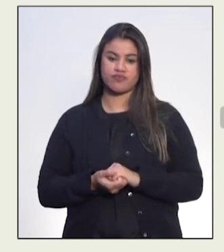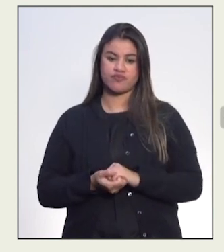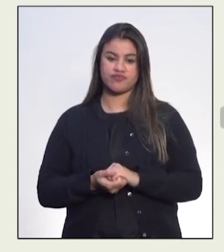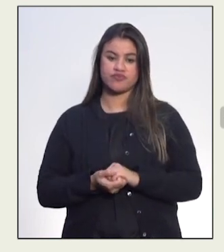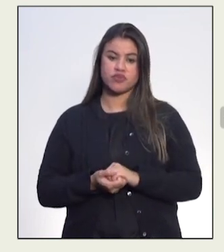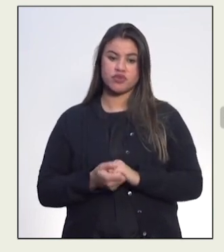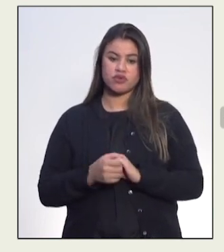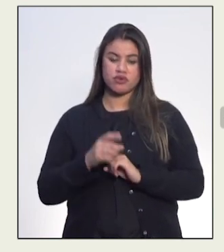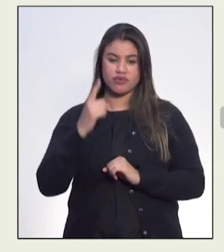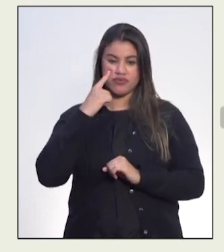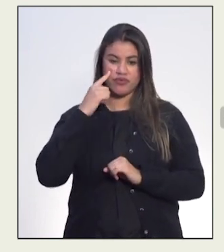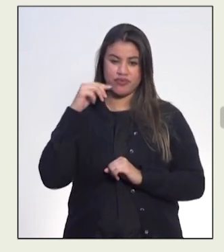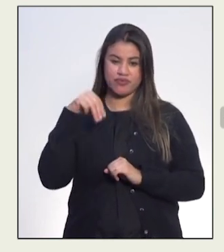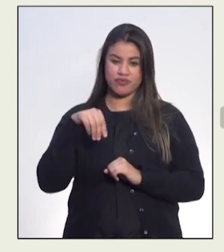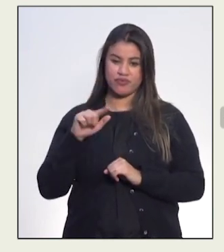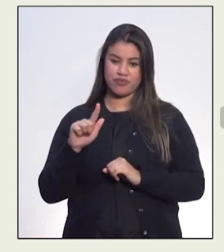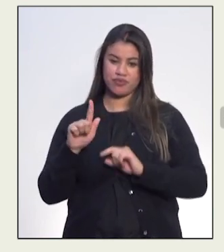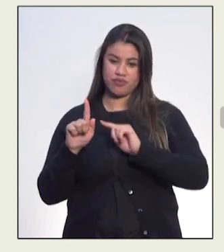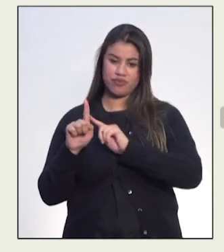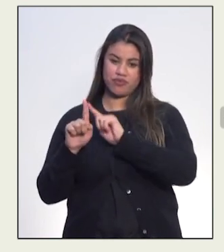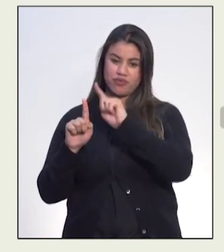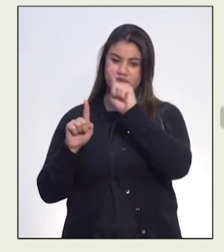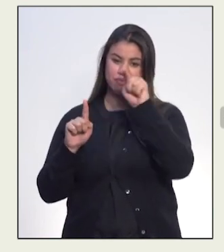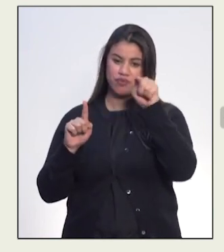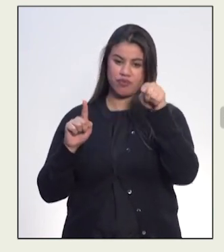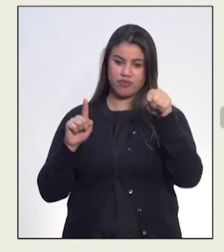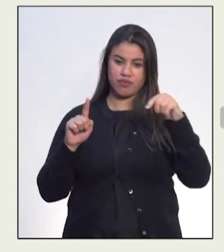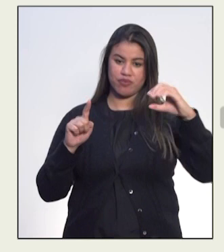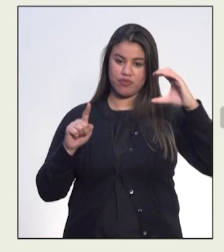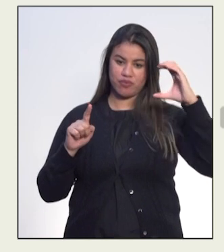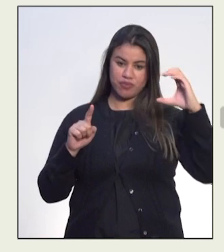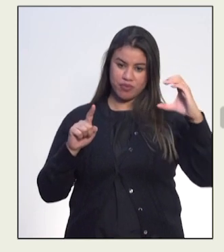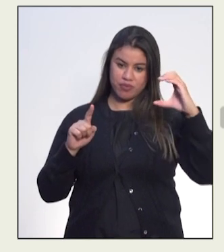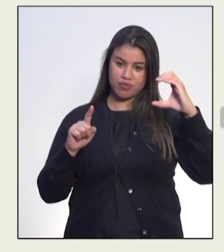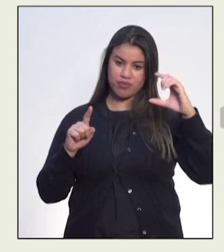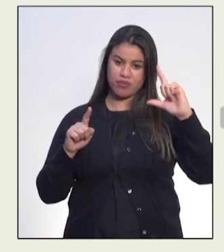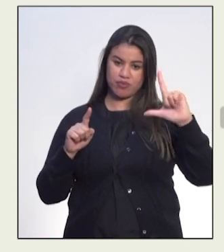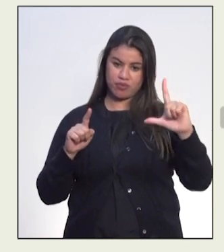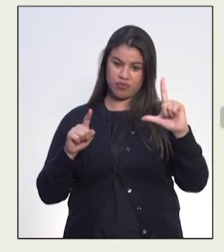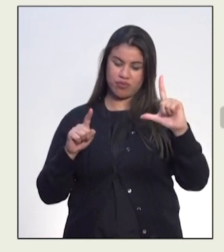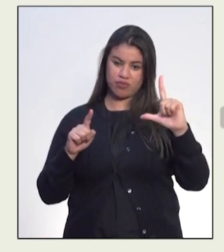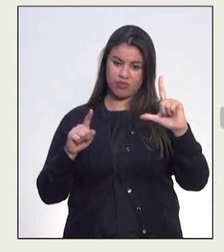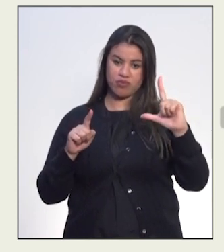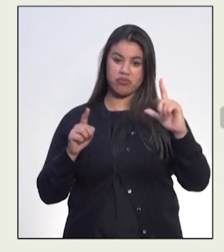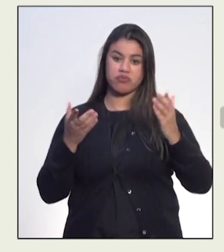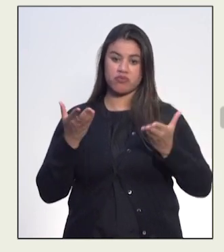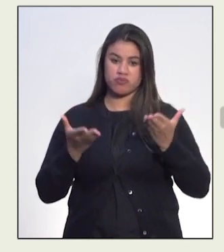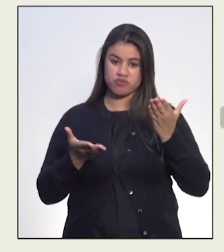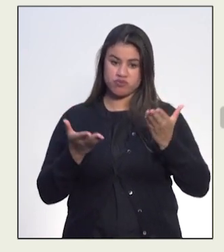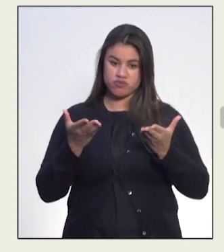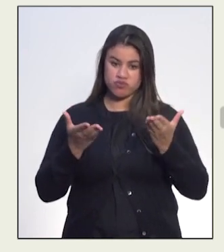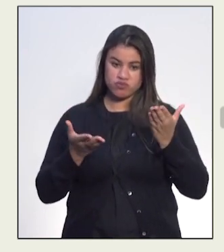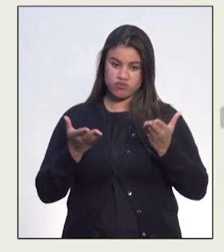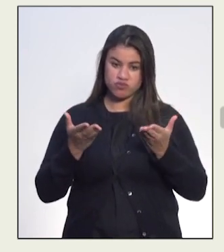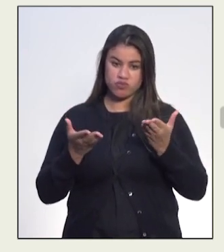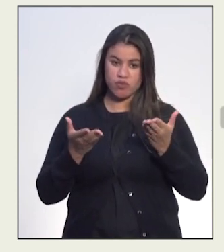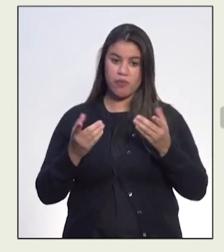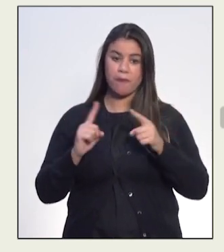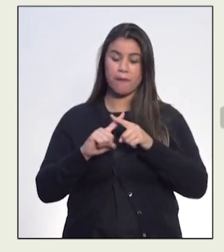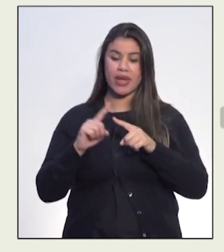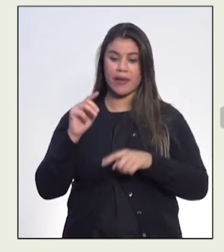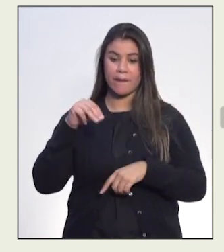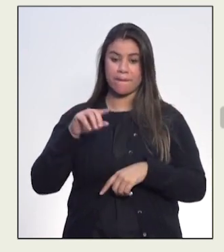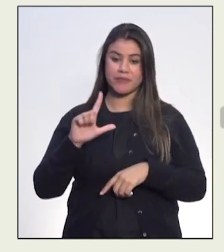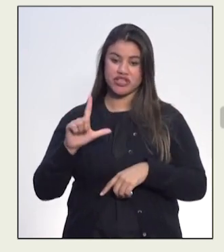cloro. Perfeito? Então, o meu cloro está bonitinho aqui, estabilizado. Só que esse Mg, ele tem ainda